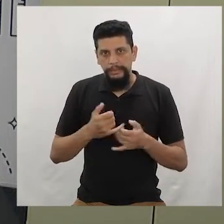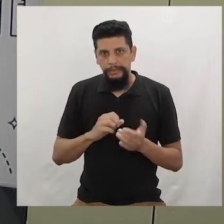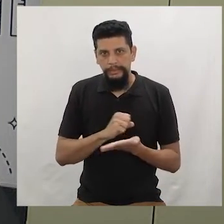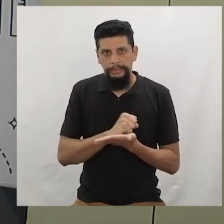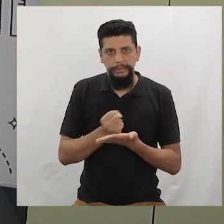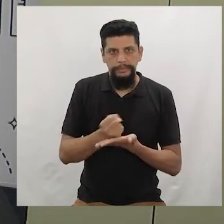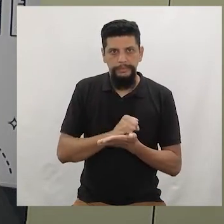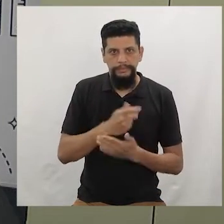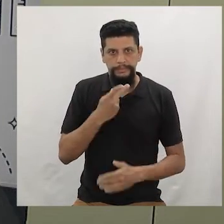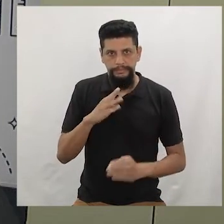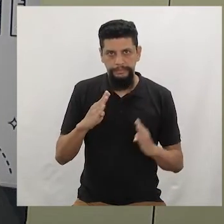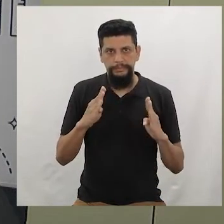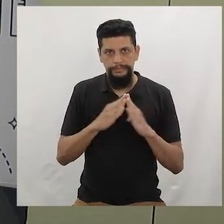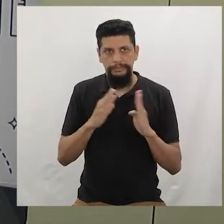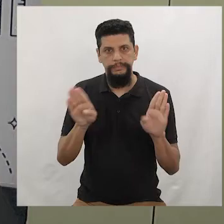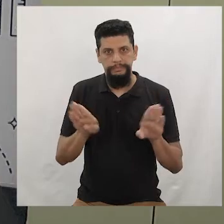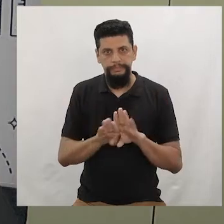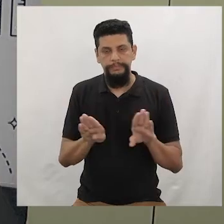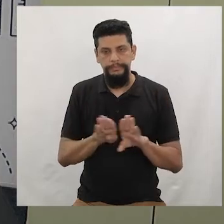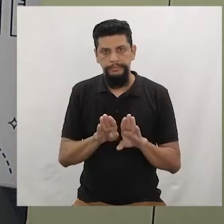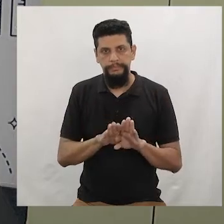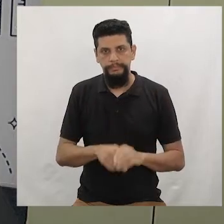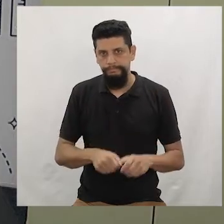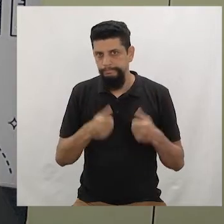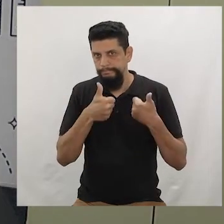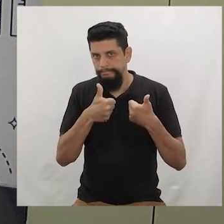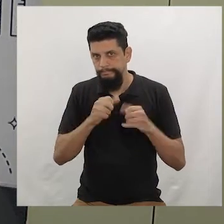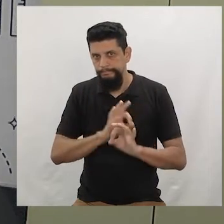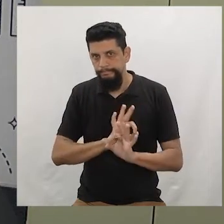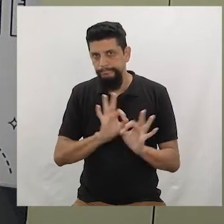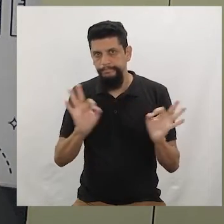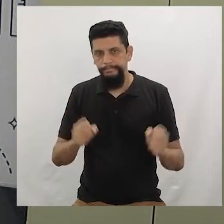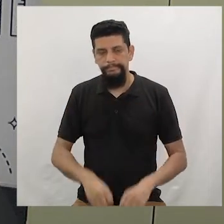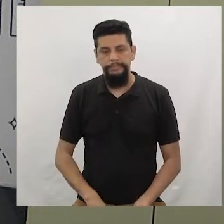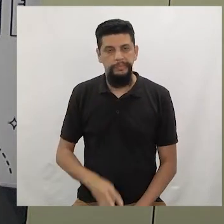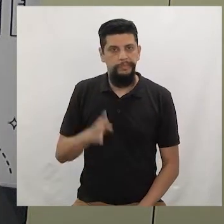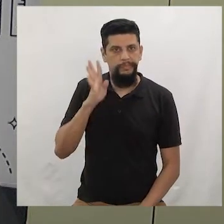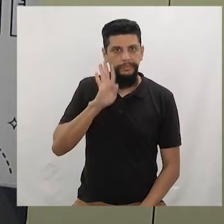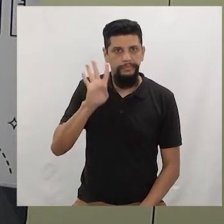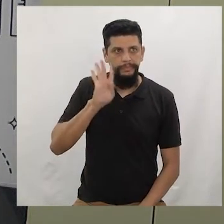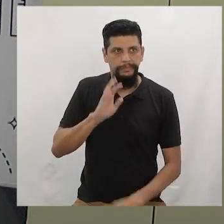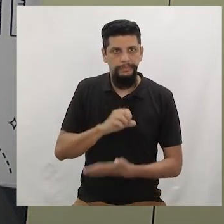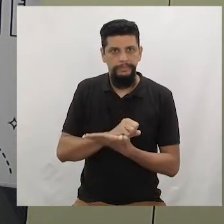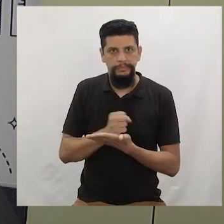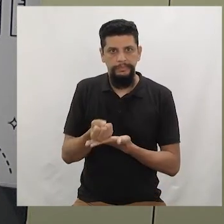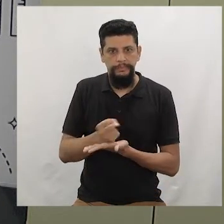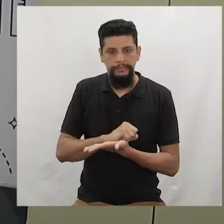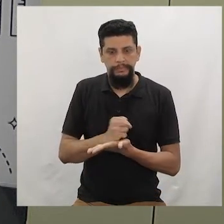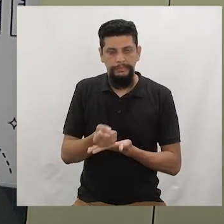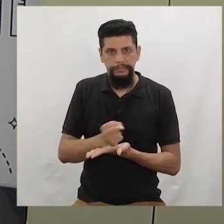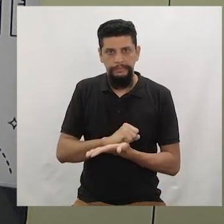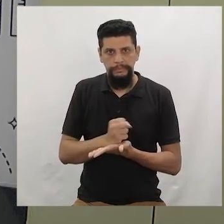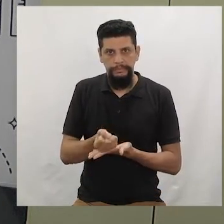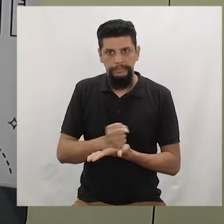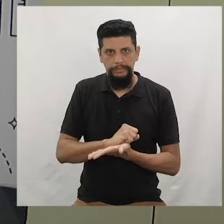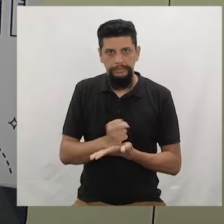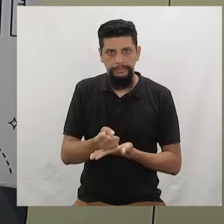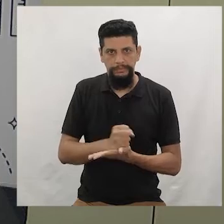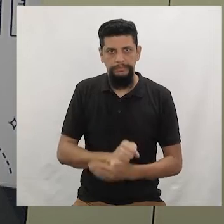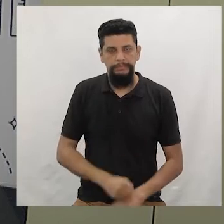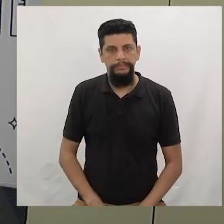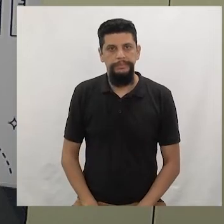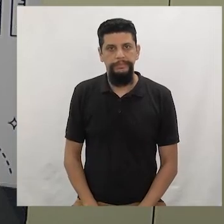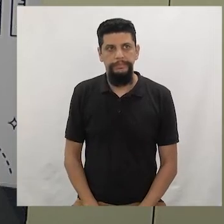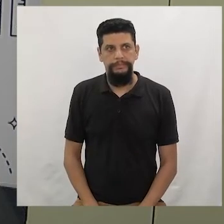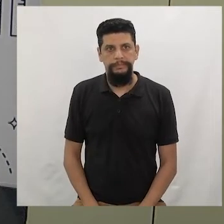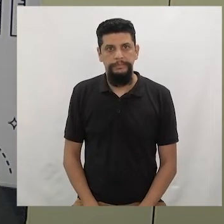também. Jogar aí na casa de vocês também. Tá bom? Isso mesmo. Muito legal Ficou o jogo, bem bonito, né? Muito bem legal. Muito